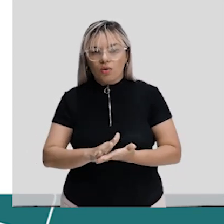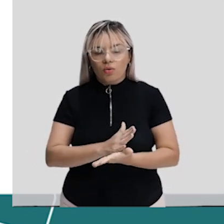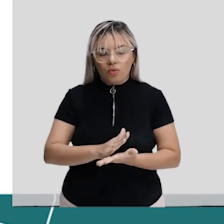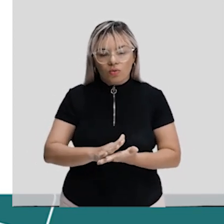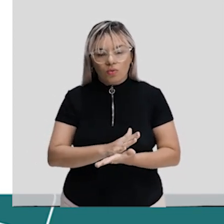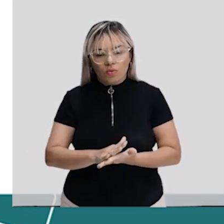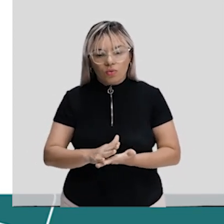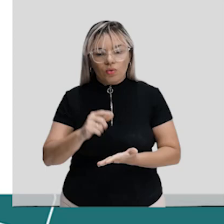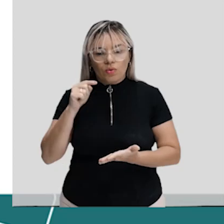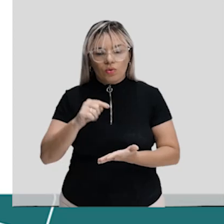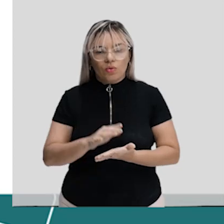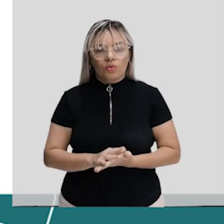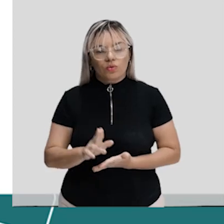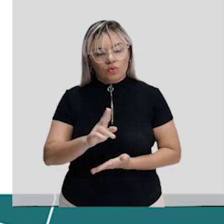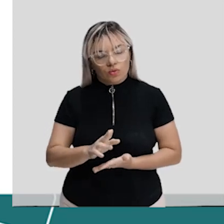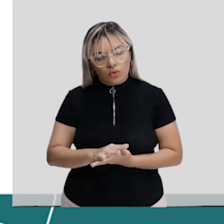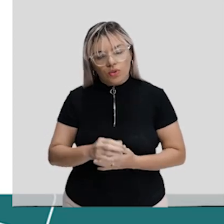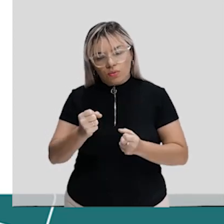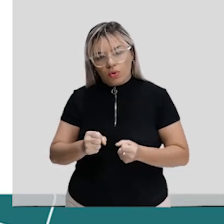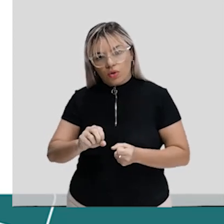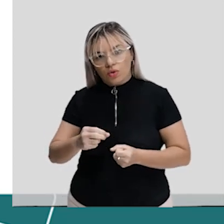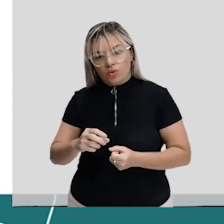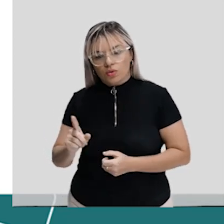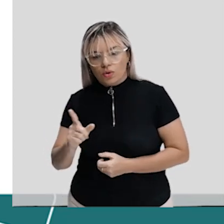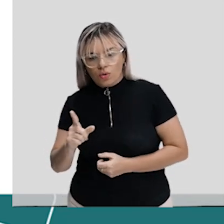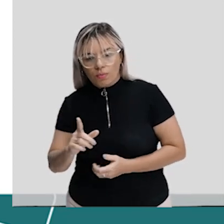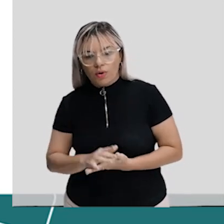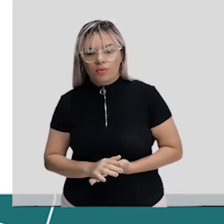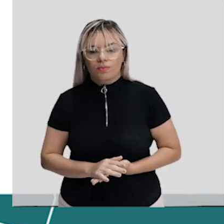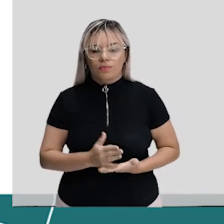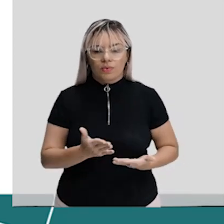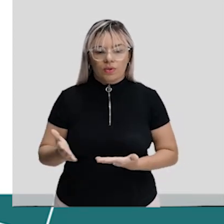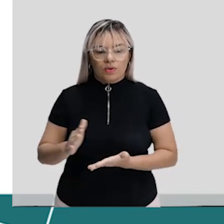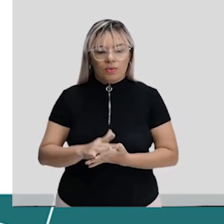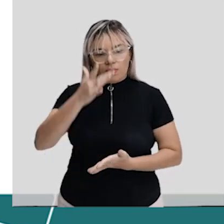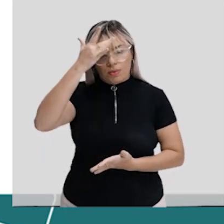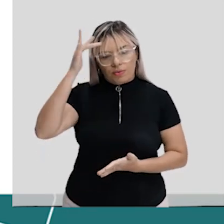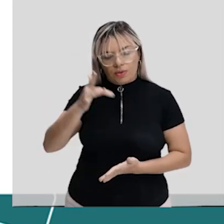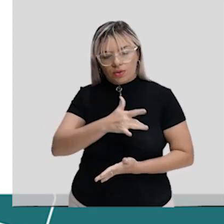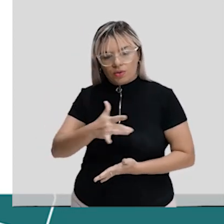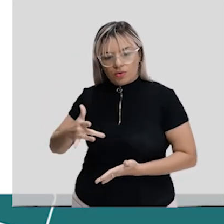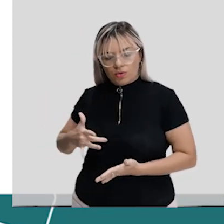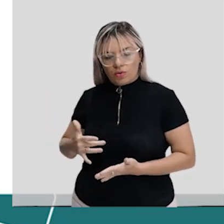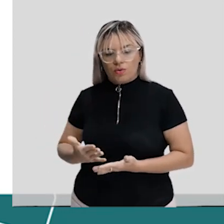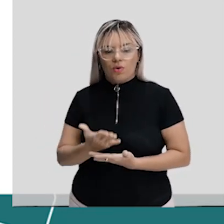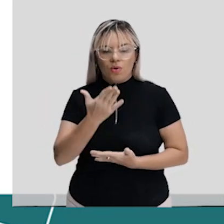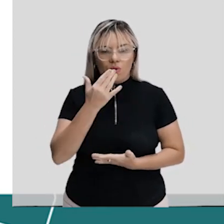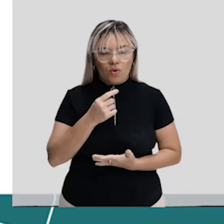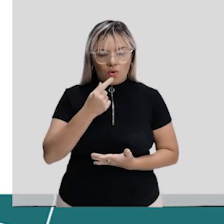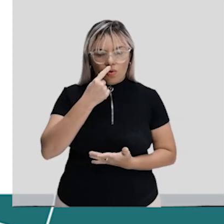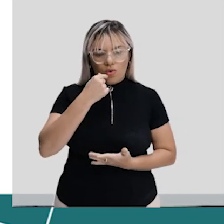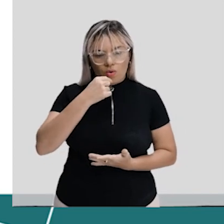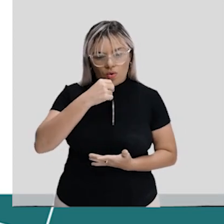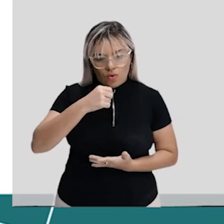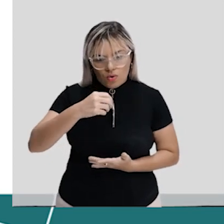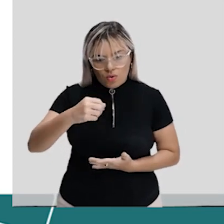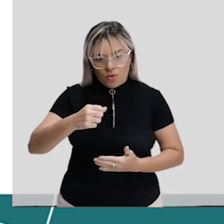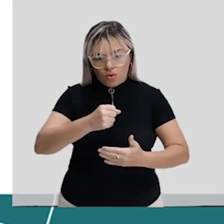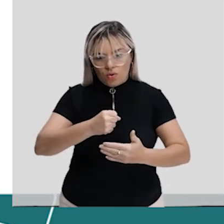saudável, o consumo máximo de sal de cozinha, cloreto de sódio, não deve ultrapassar 100 gramas